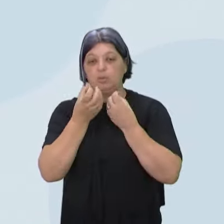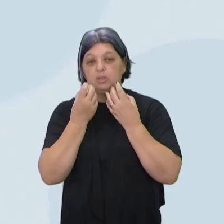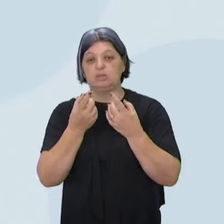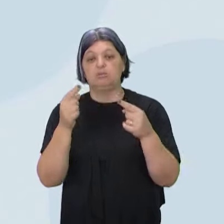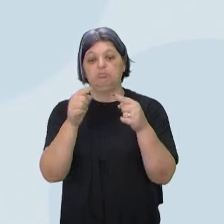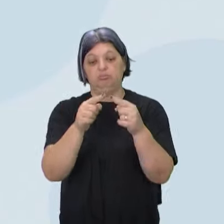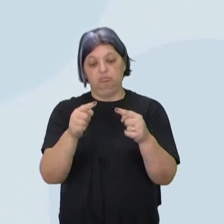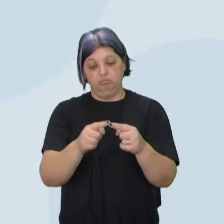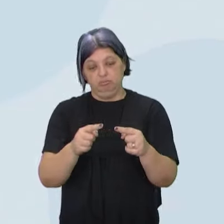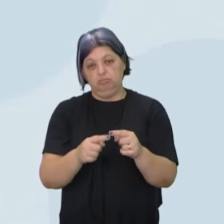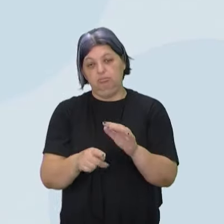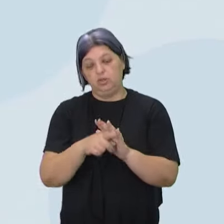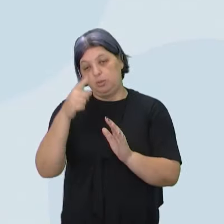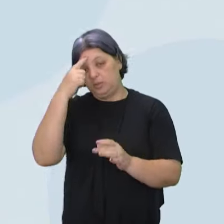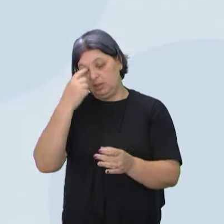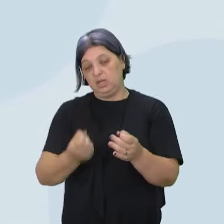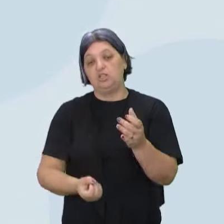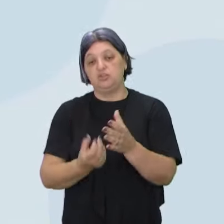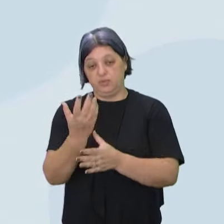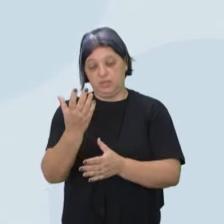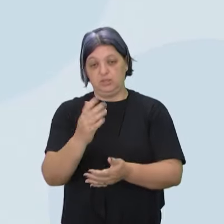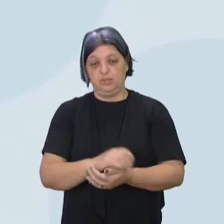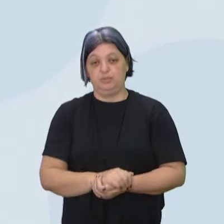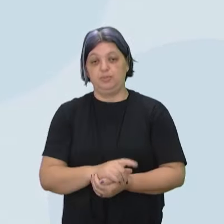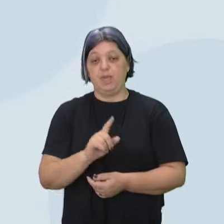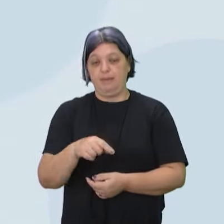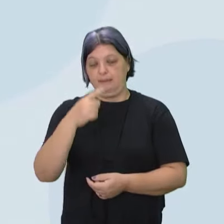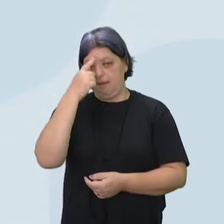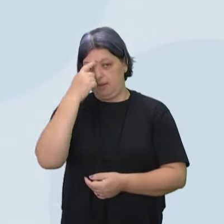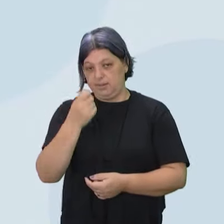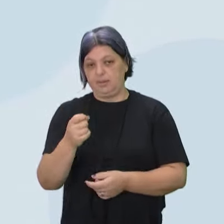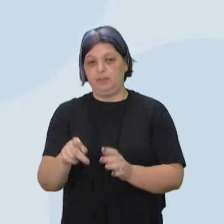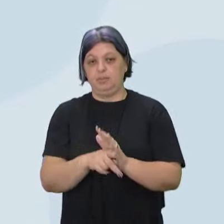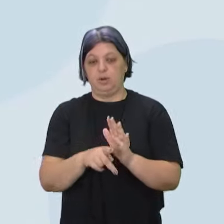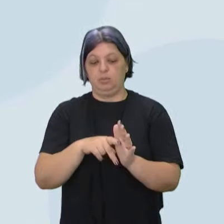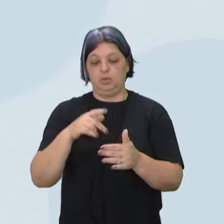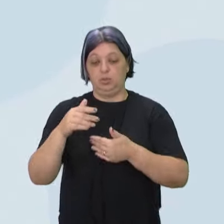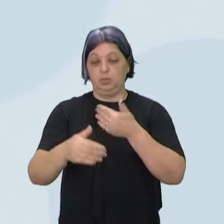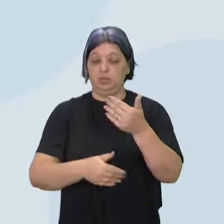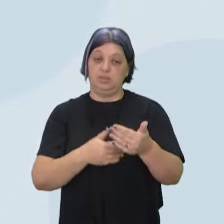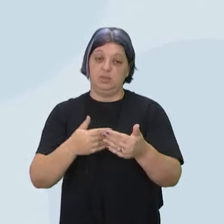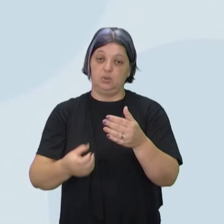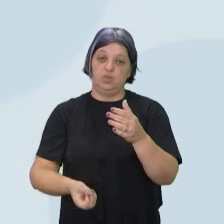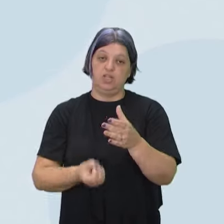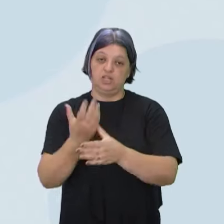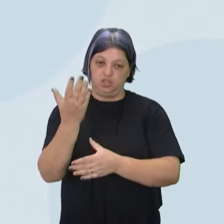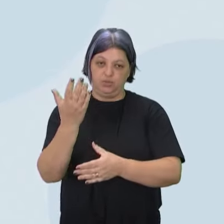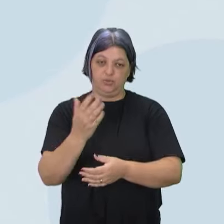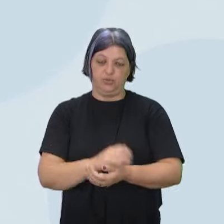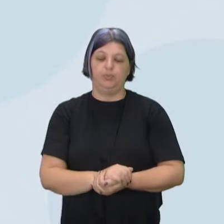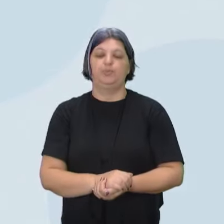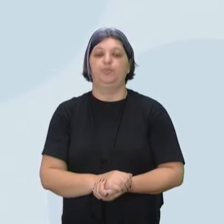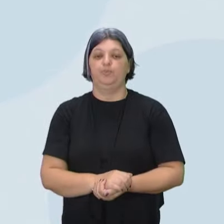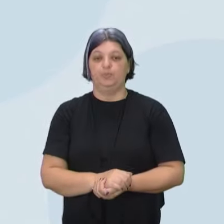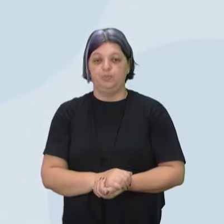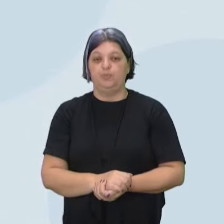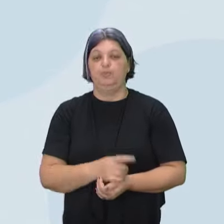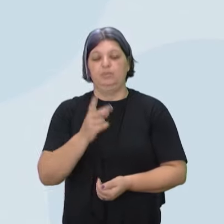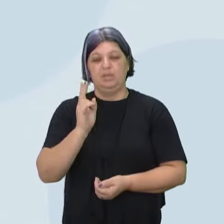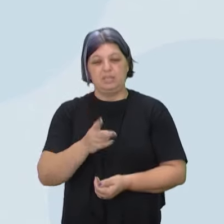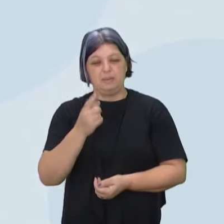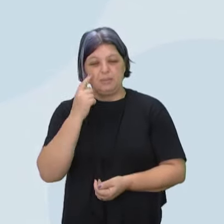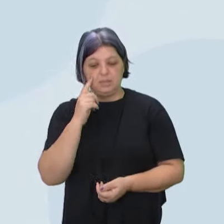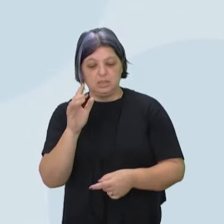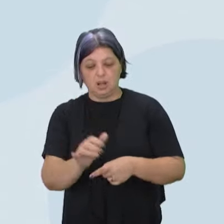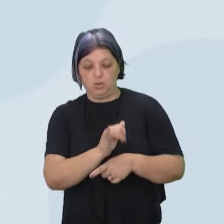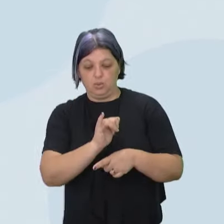aí com a sua criatividade, tá bom? Essa é a ideia aí dos processos criativos, tá? Então, sempre que a gente tiver que elaborar, que os